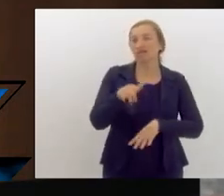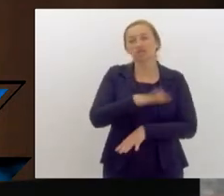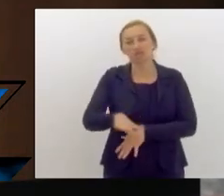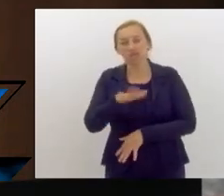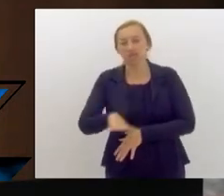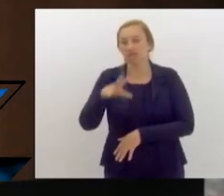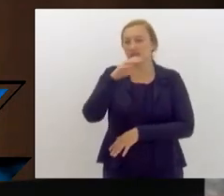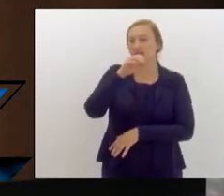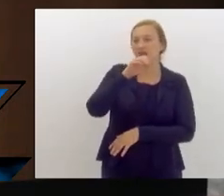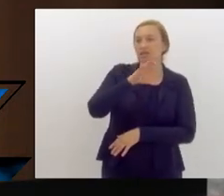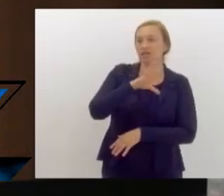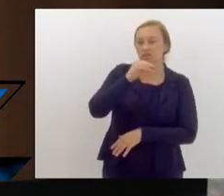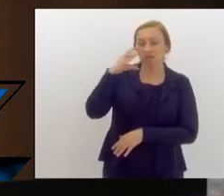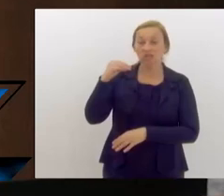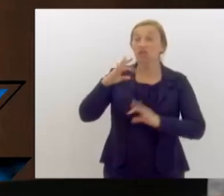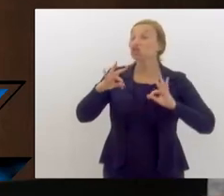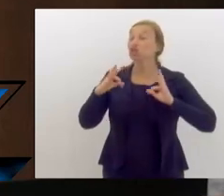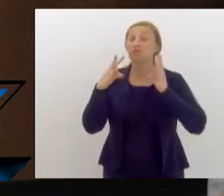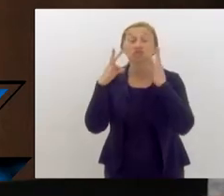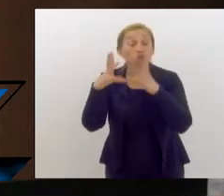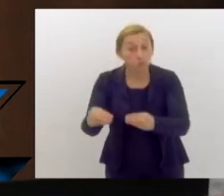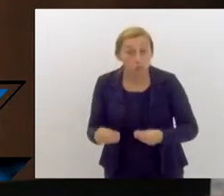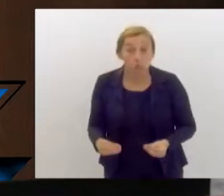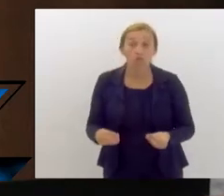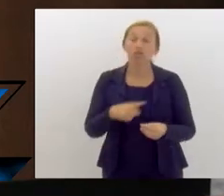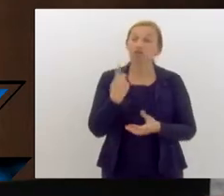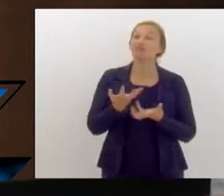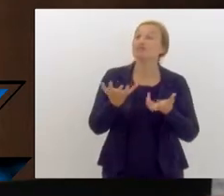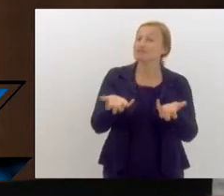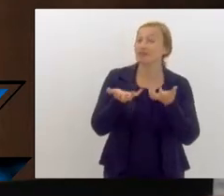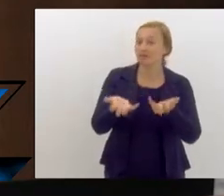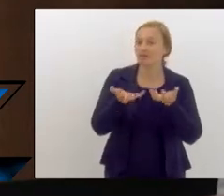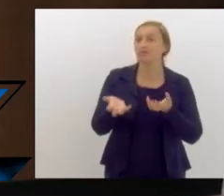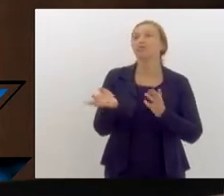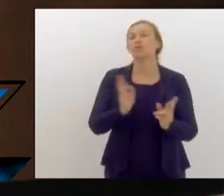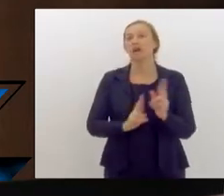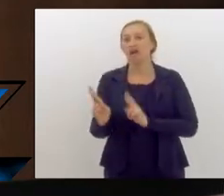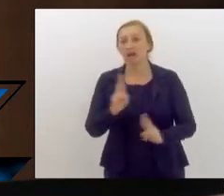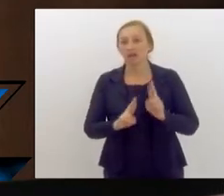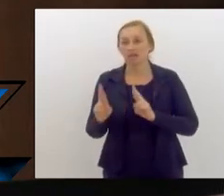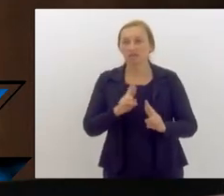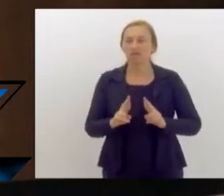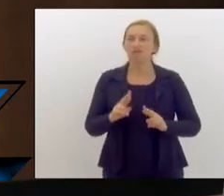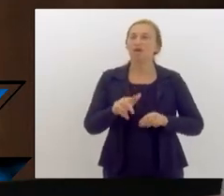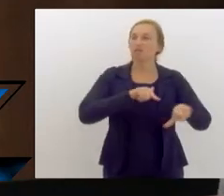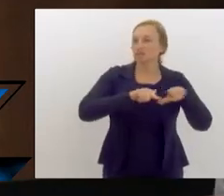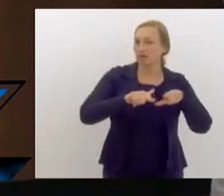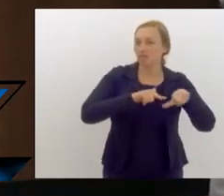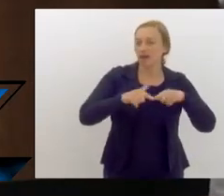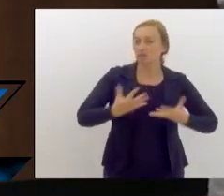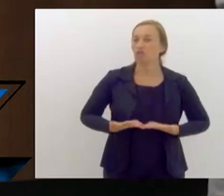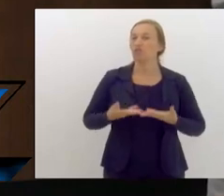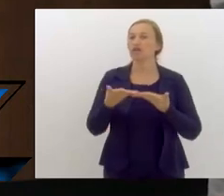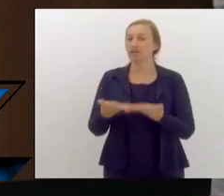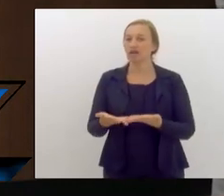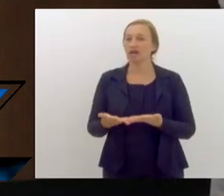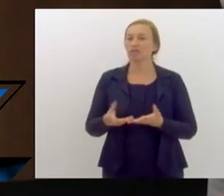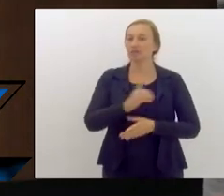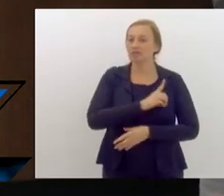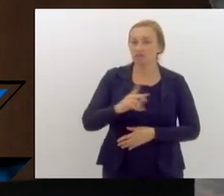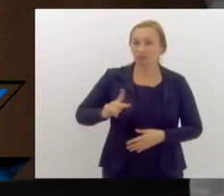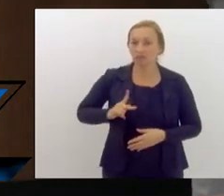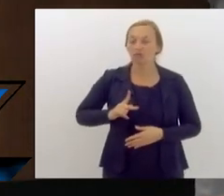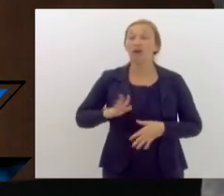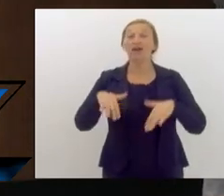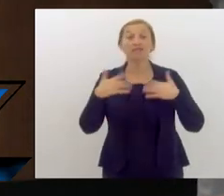adolescente mas sempre à disposição de tudo que a gente necessita com relação ao serviços ofertados pela Defensoria Pública